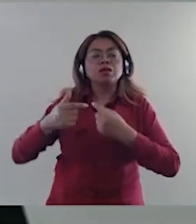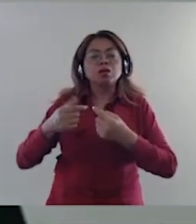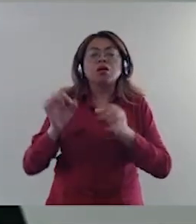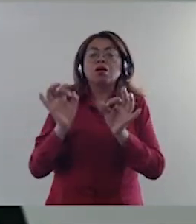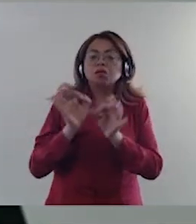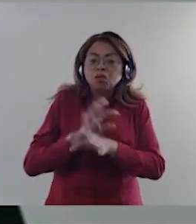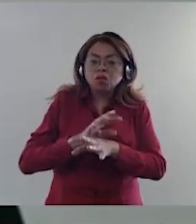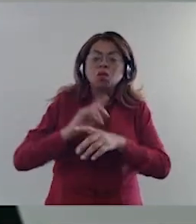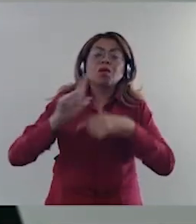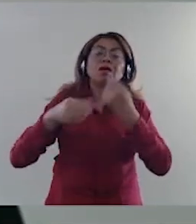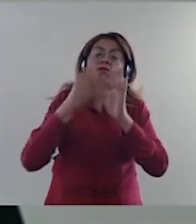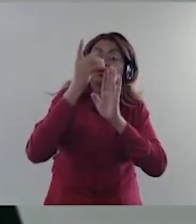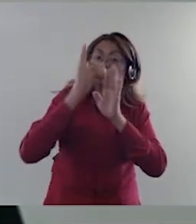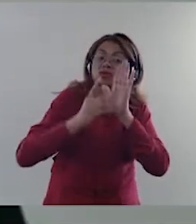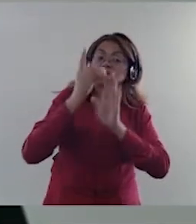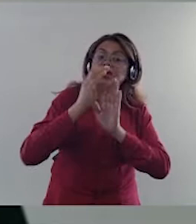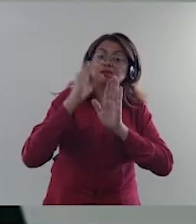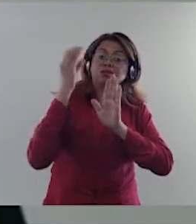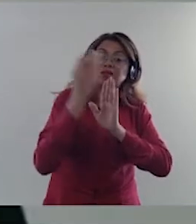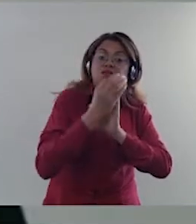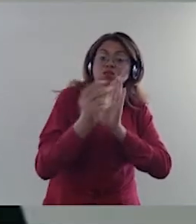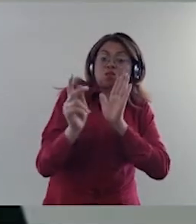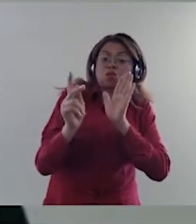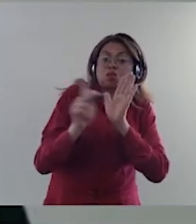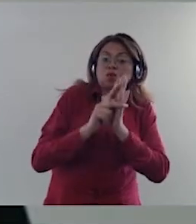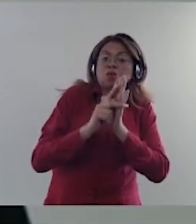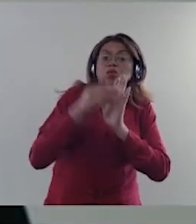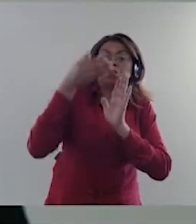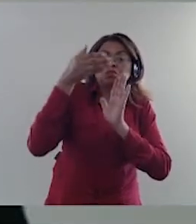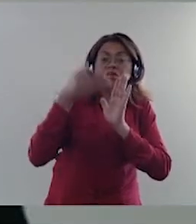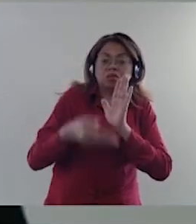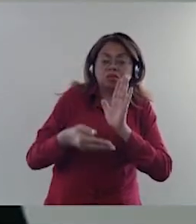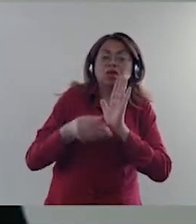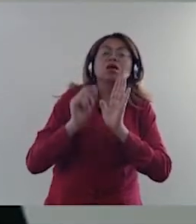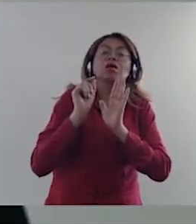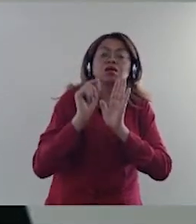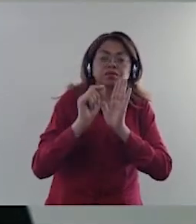pessoa, as pessoas humanas,